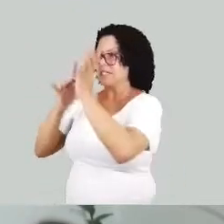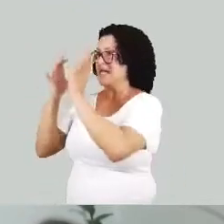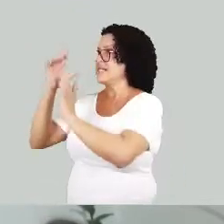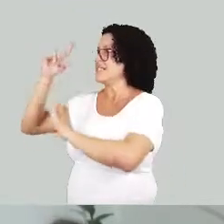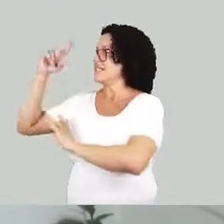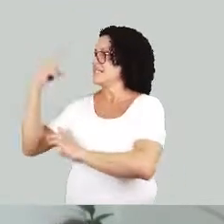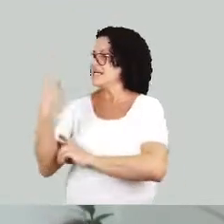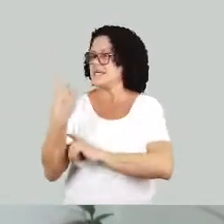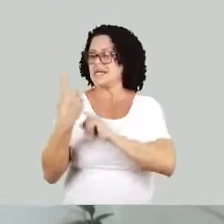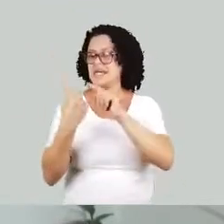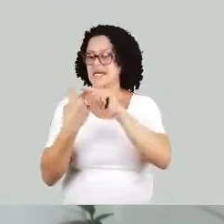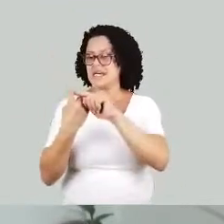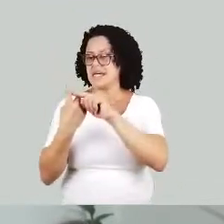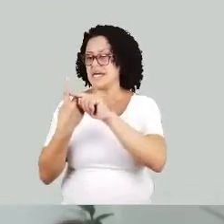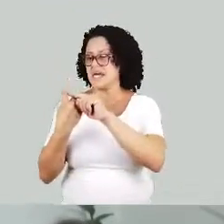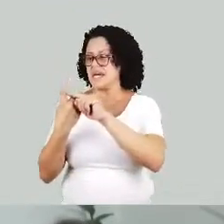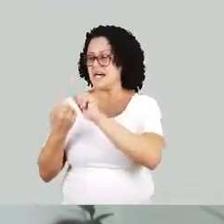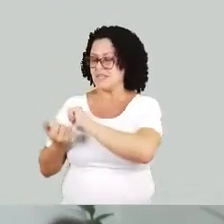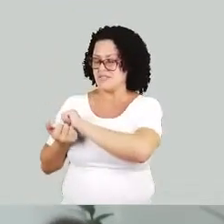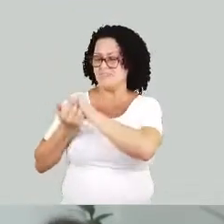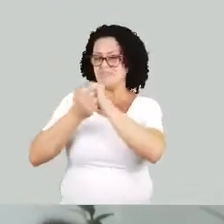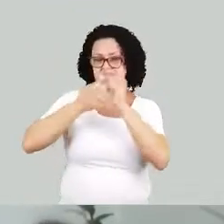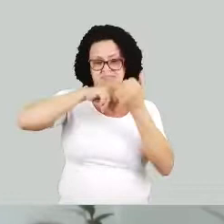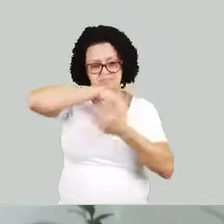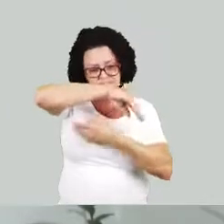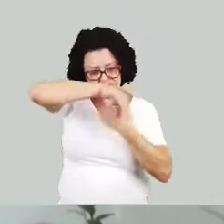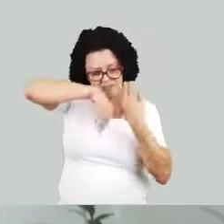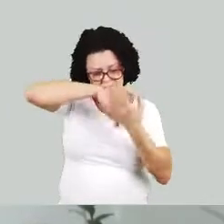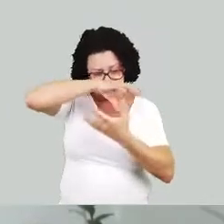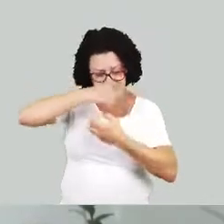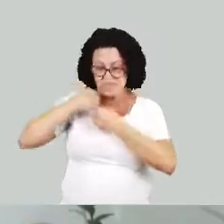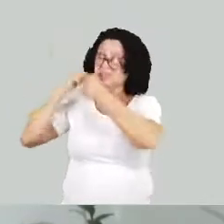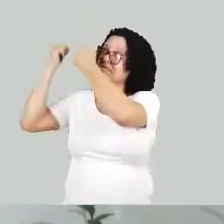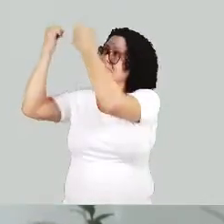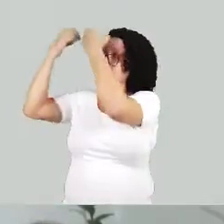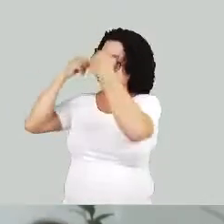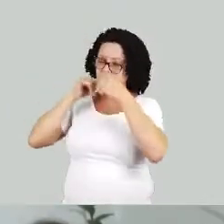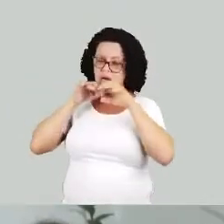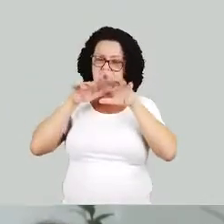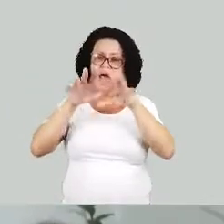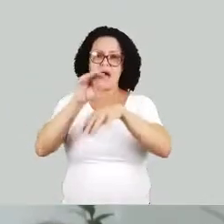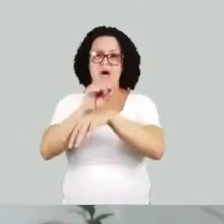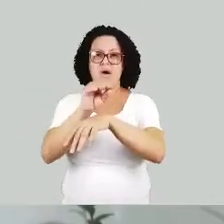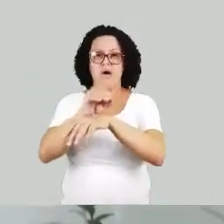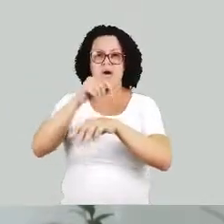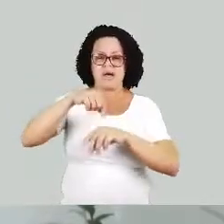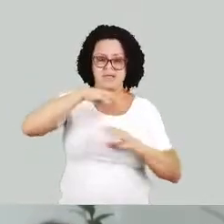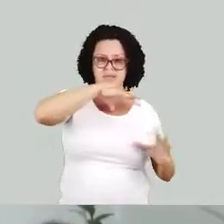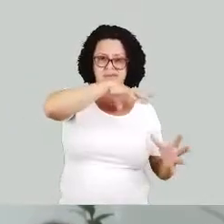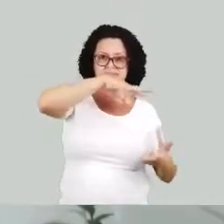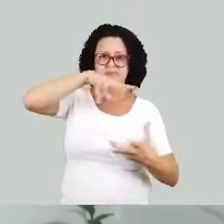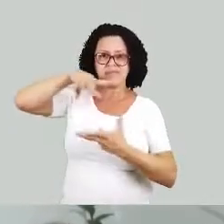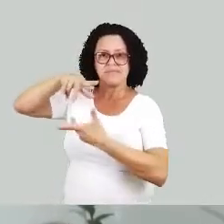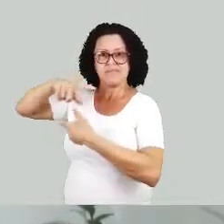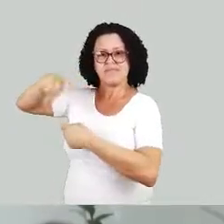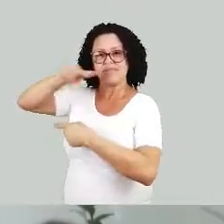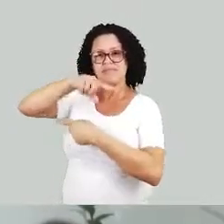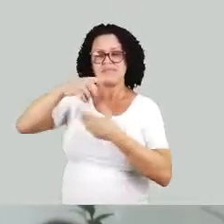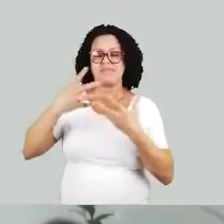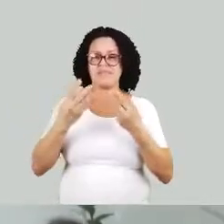Jesus, pedir que ele continue nos envolvendo e nos abençoando, cuidando do nosso planetinha, que